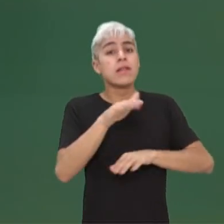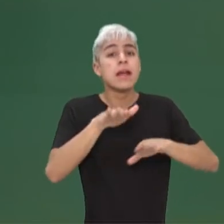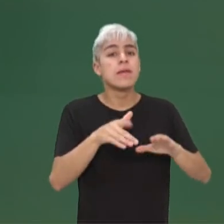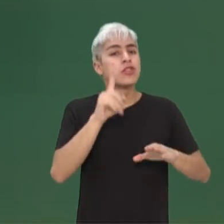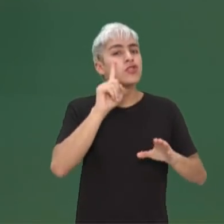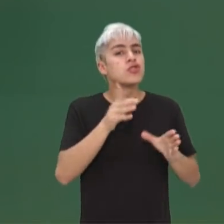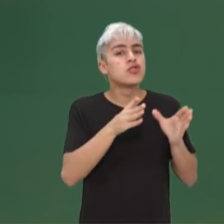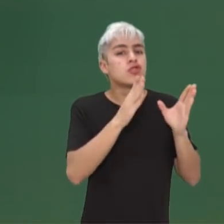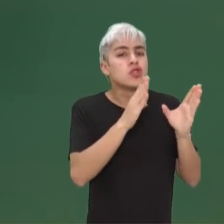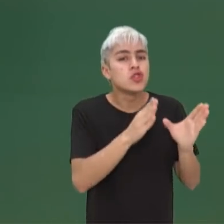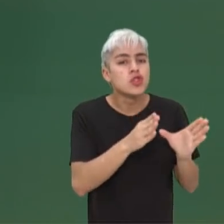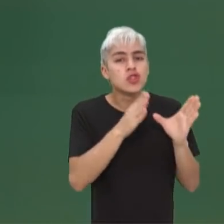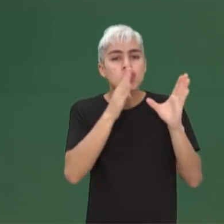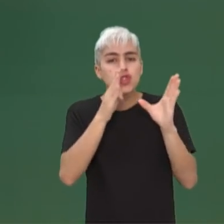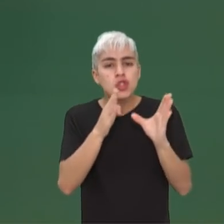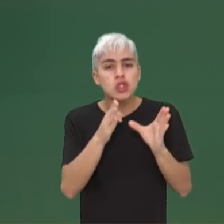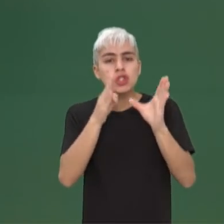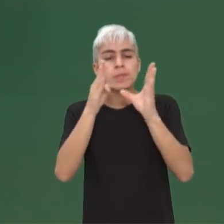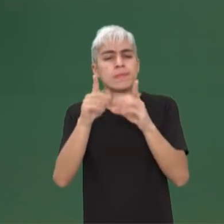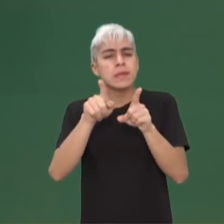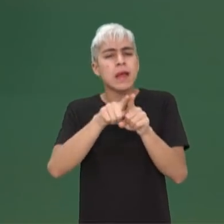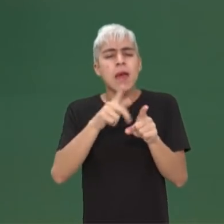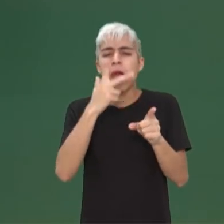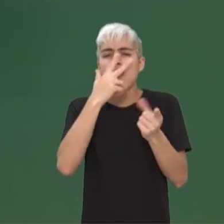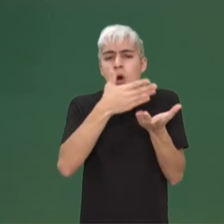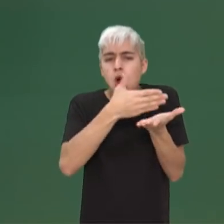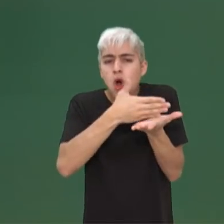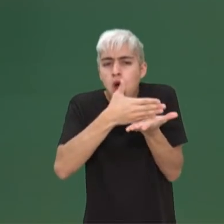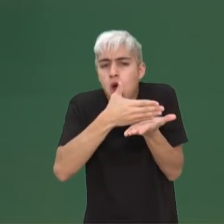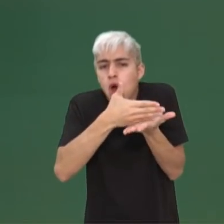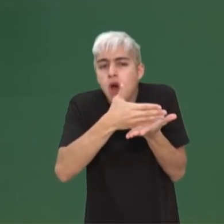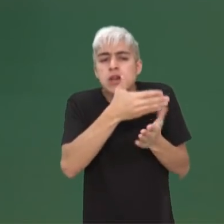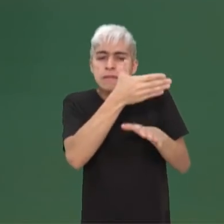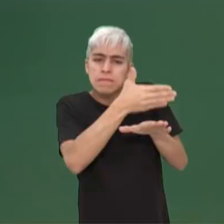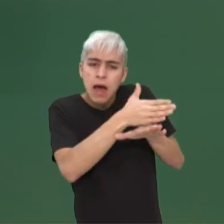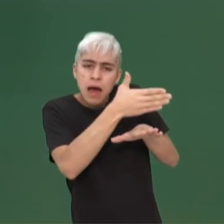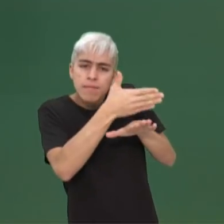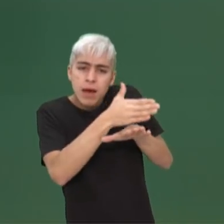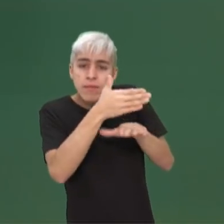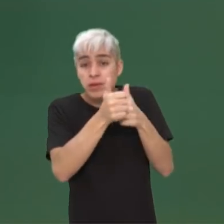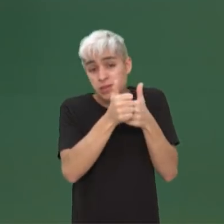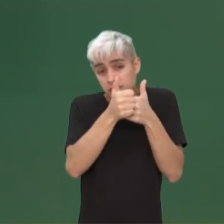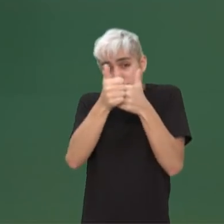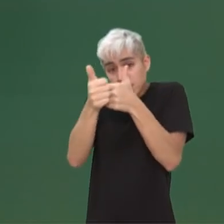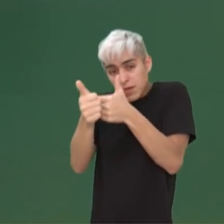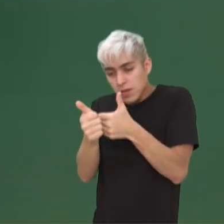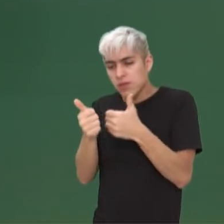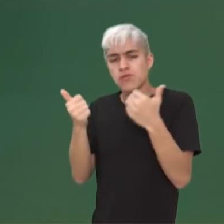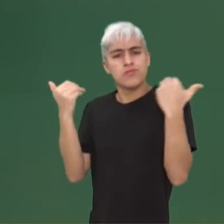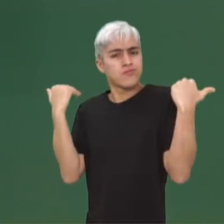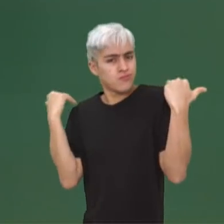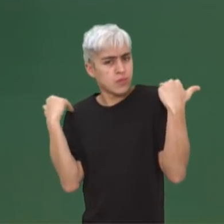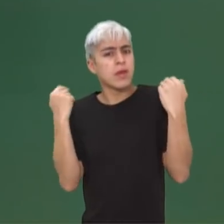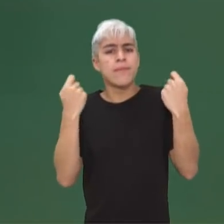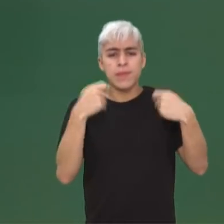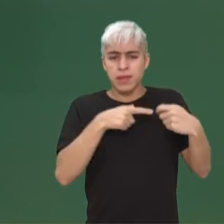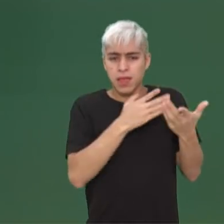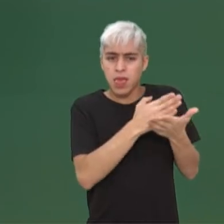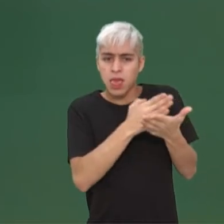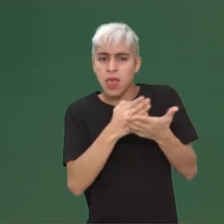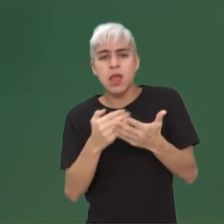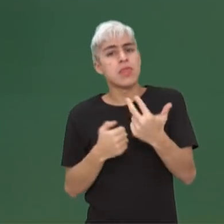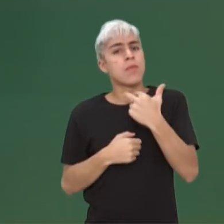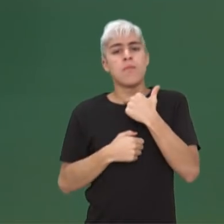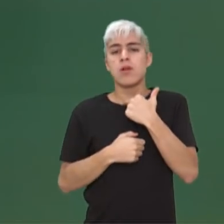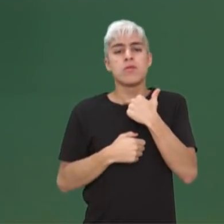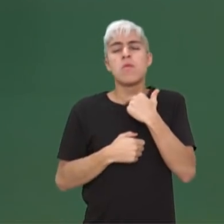das atividades cotidianas e de você manter também uma certa rotina de treino com base nas atividades. Então você precisa ter uma sequência. Então não basta você